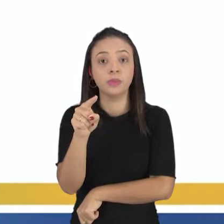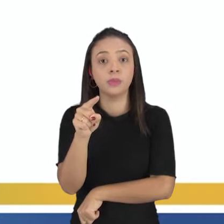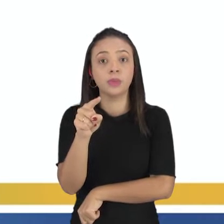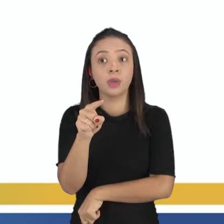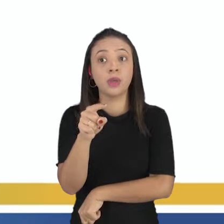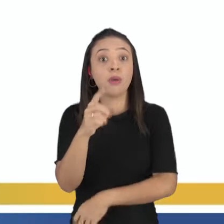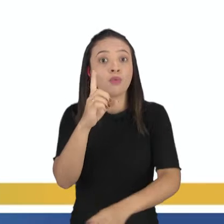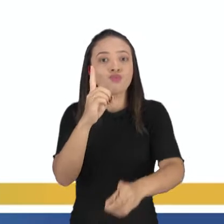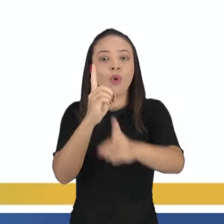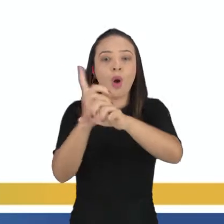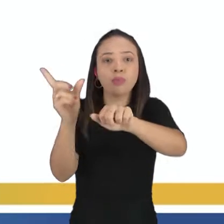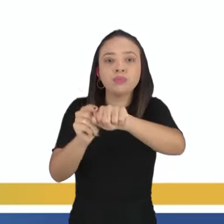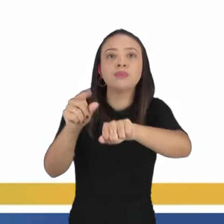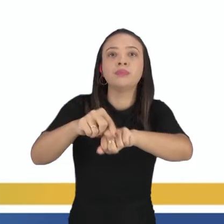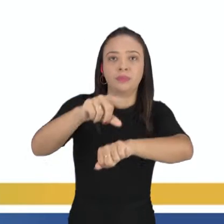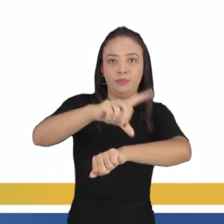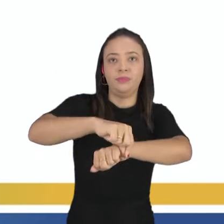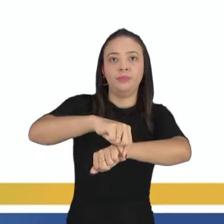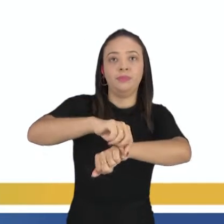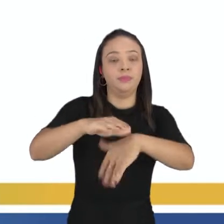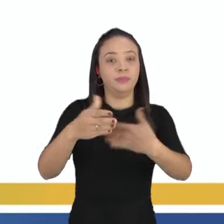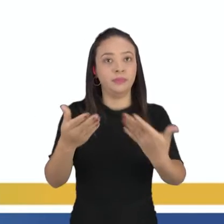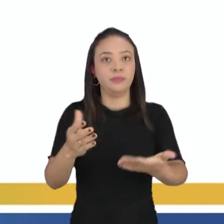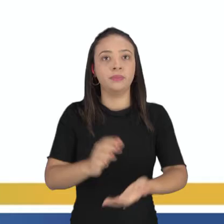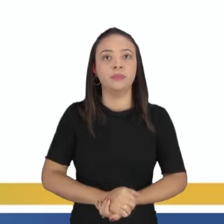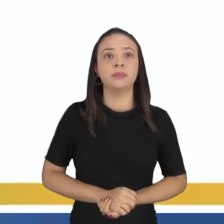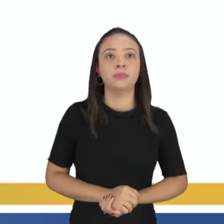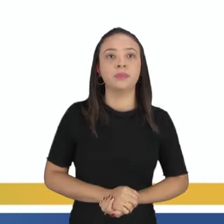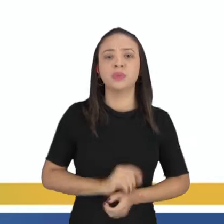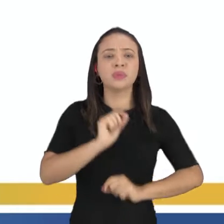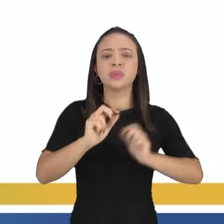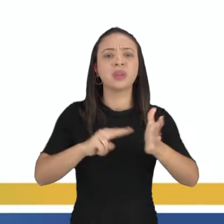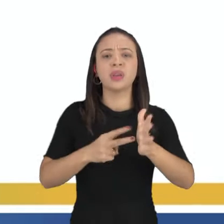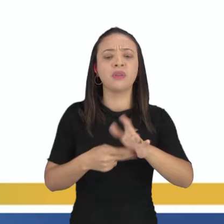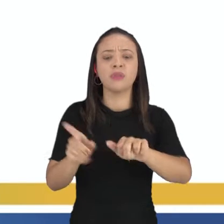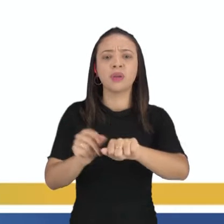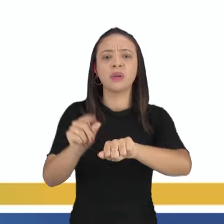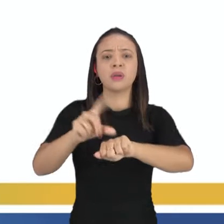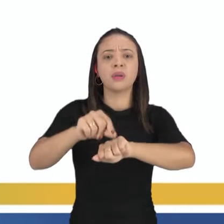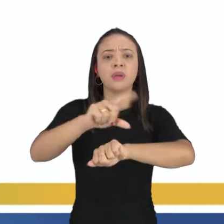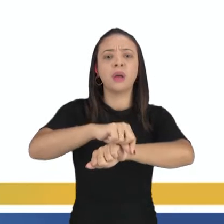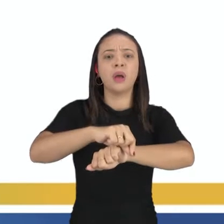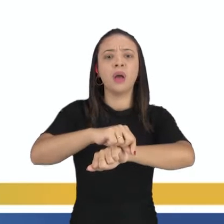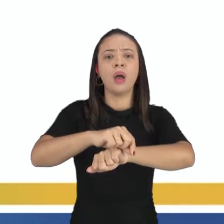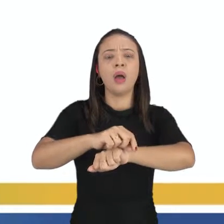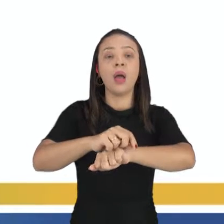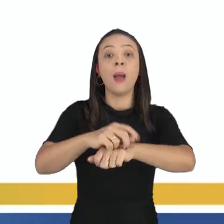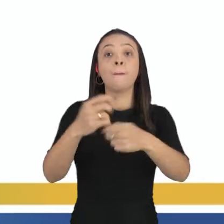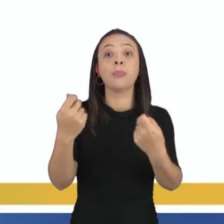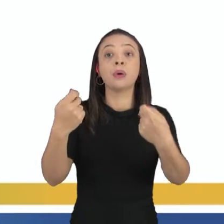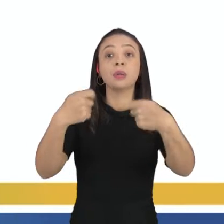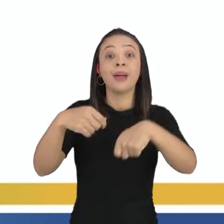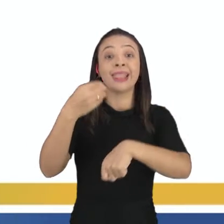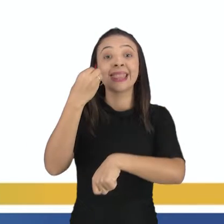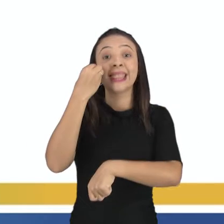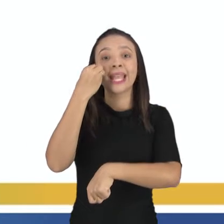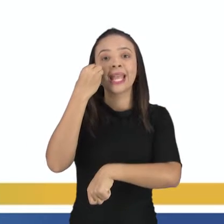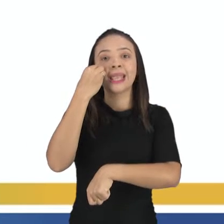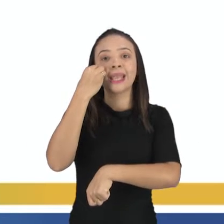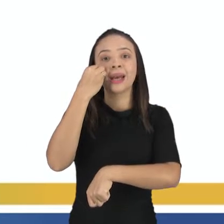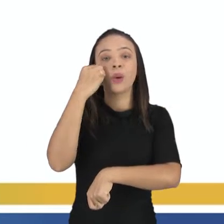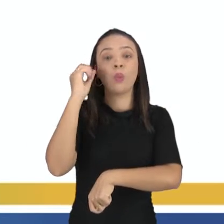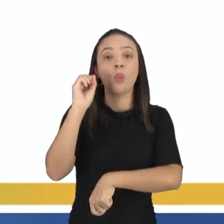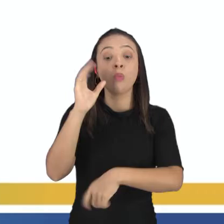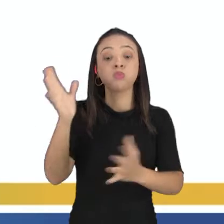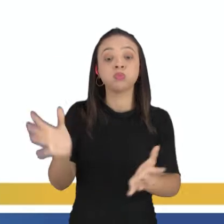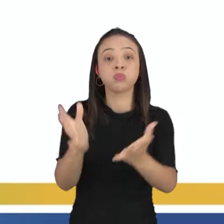tipo de argumento, ok? Então vamos lá, o argumento. O que é o argumento? É a forma pela qual você tentará convencer